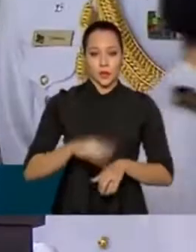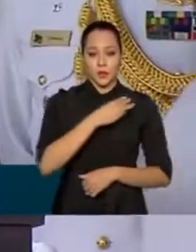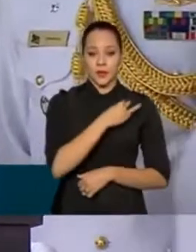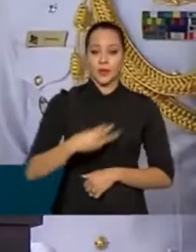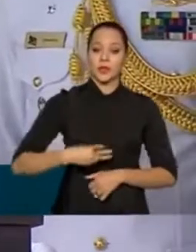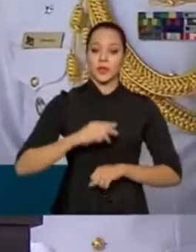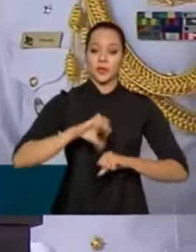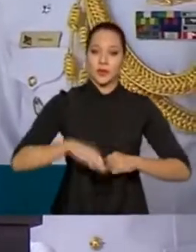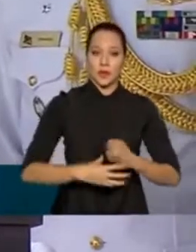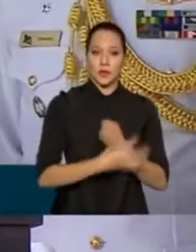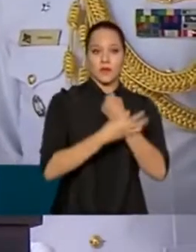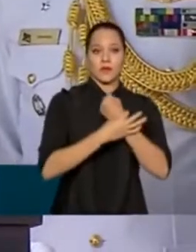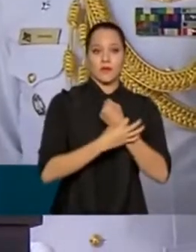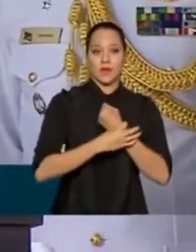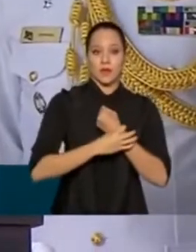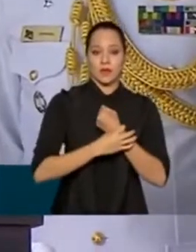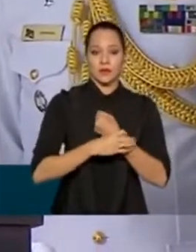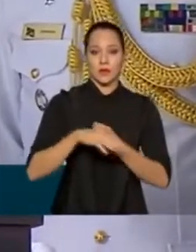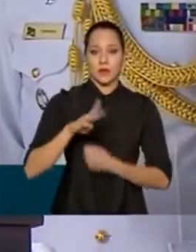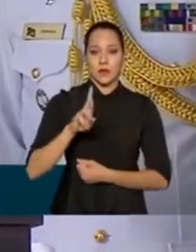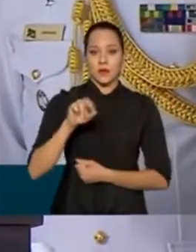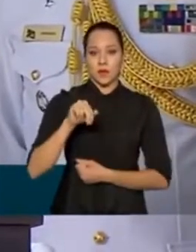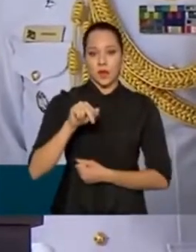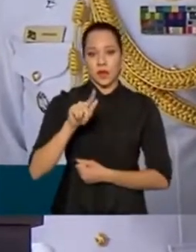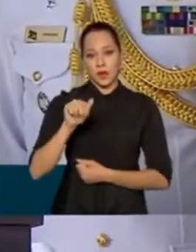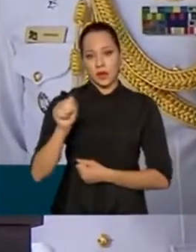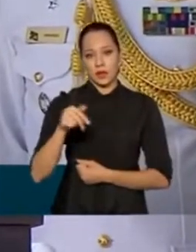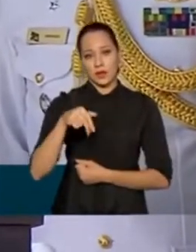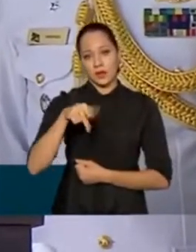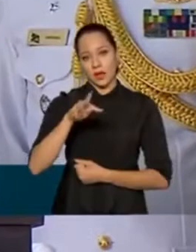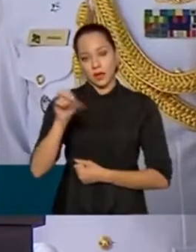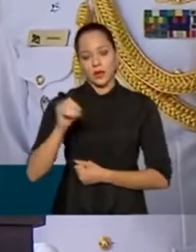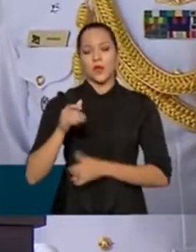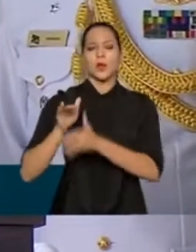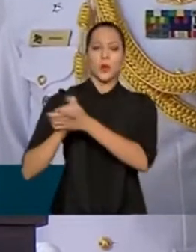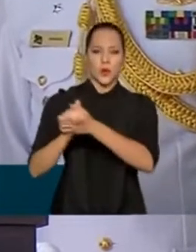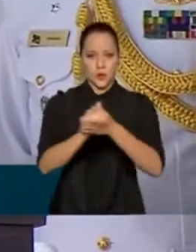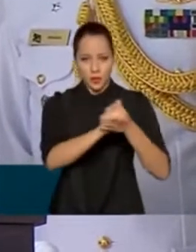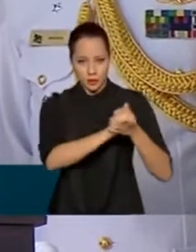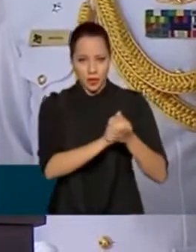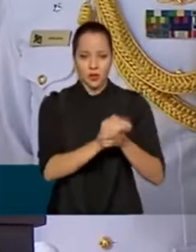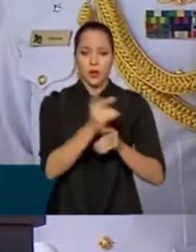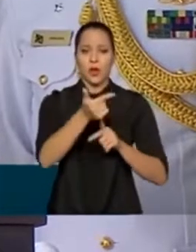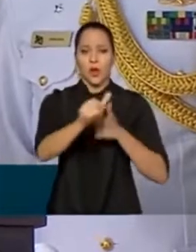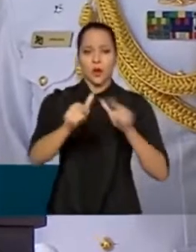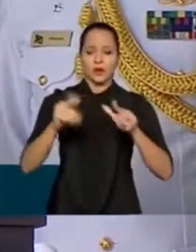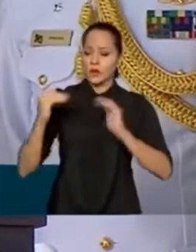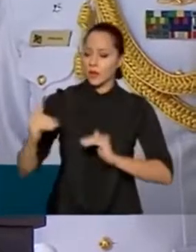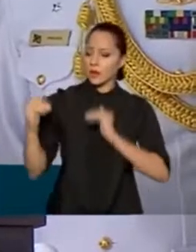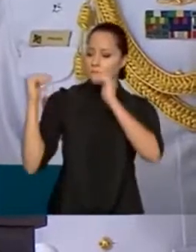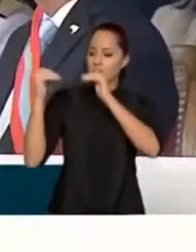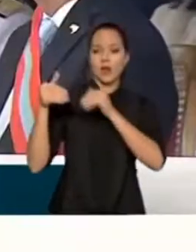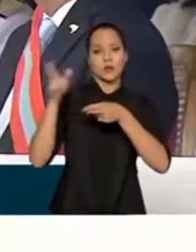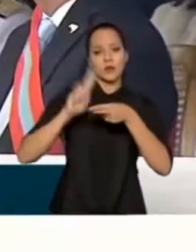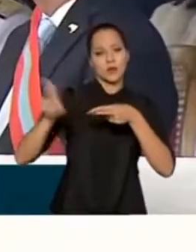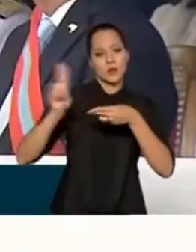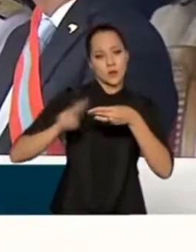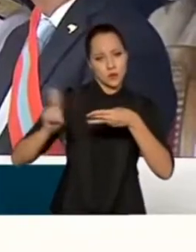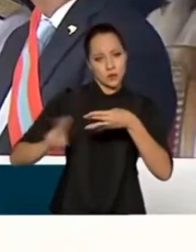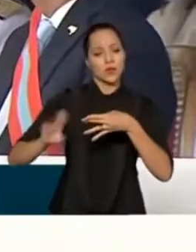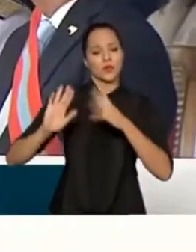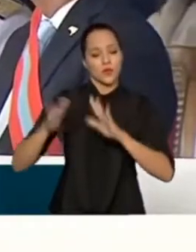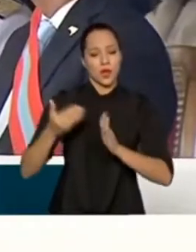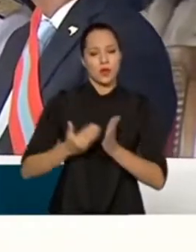Estado da Defesa, Walter Souza Braga Neto, em nome de quem cumprimento as demais autoridades mencionadas pelo